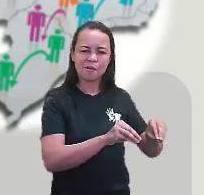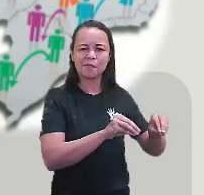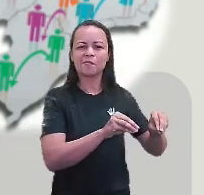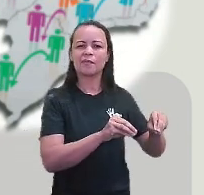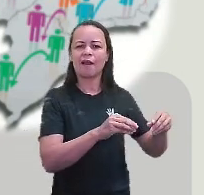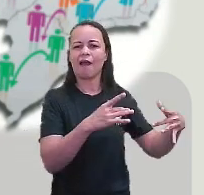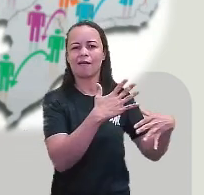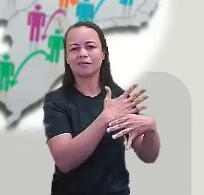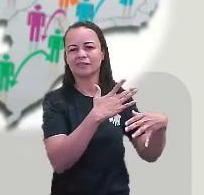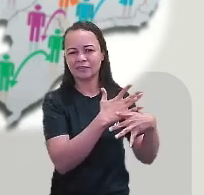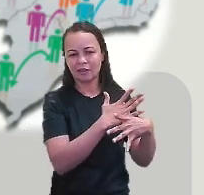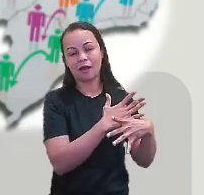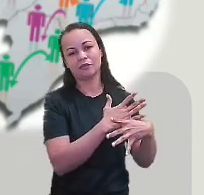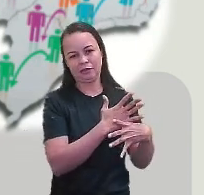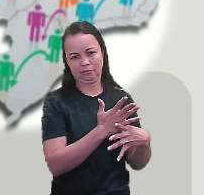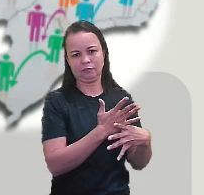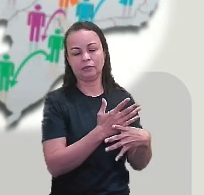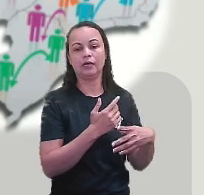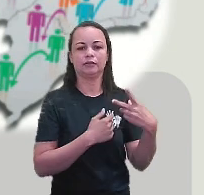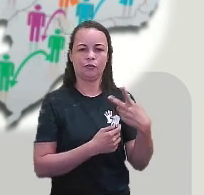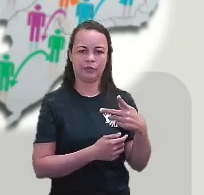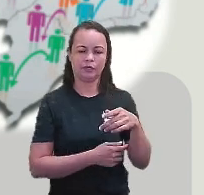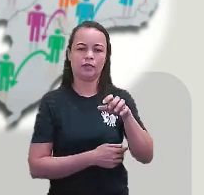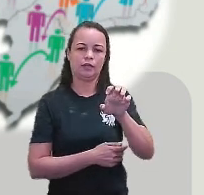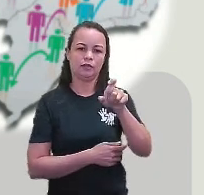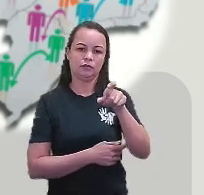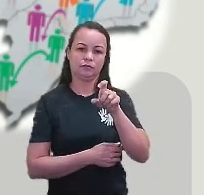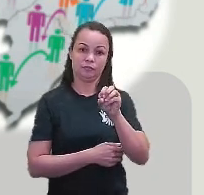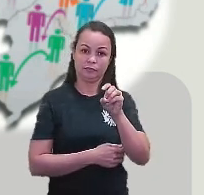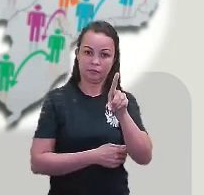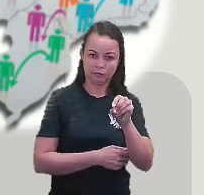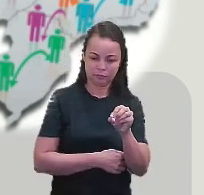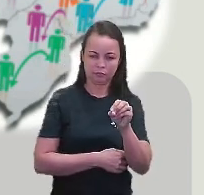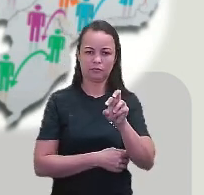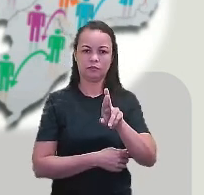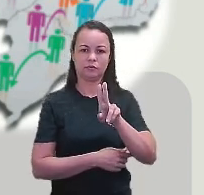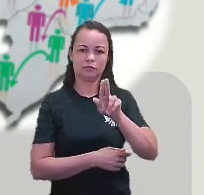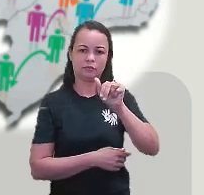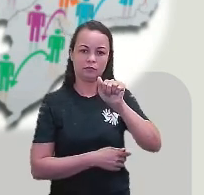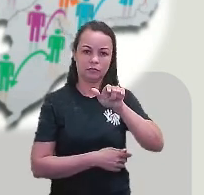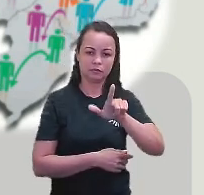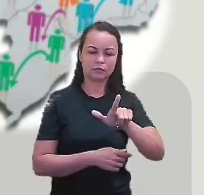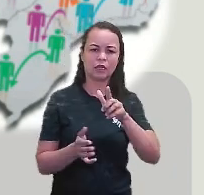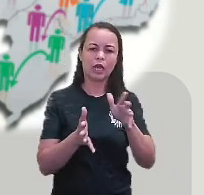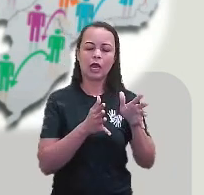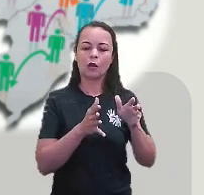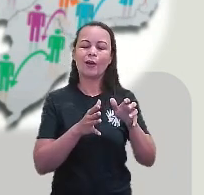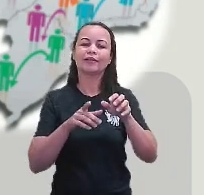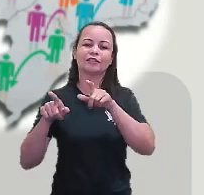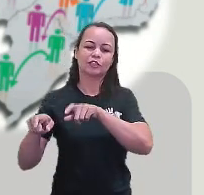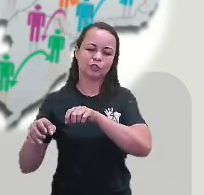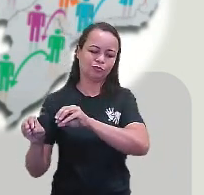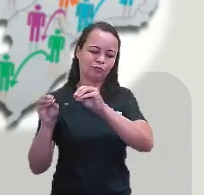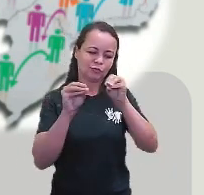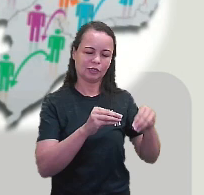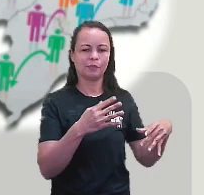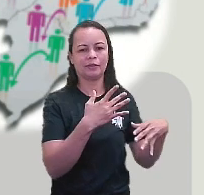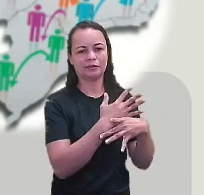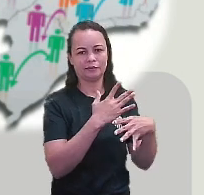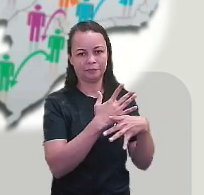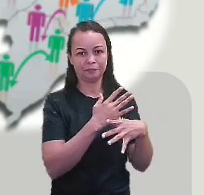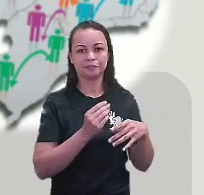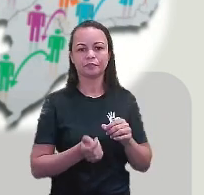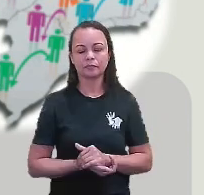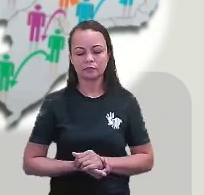vir para a cidade. Então, isso é um êxodo rural. Ele sai da zona rural e vem para a zona urbana.